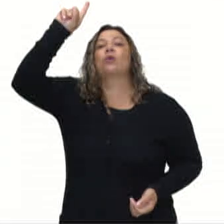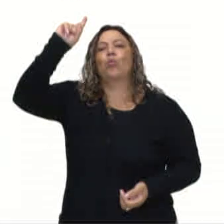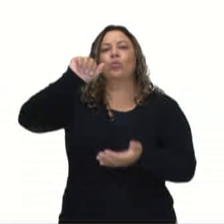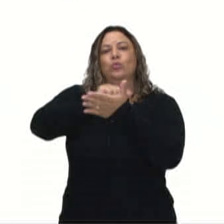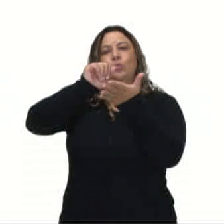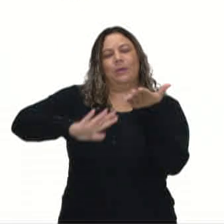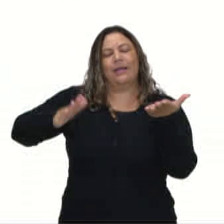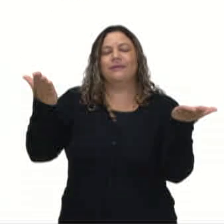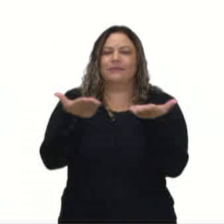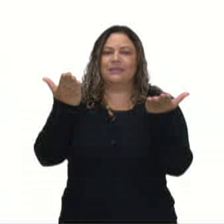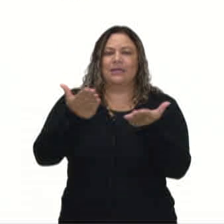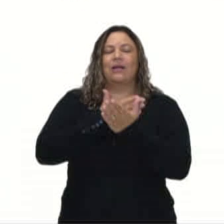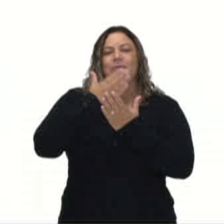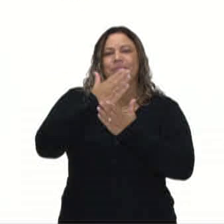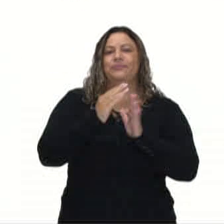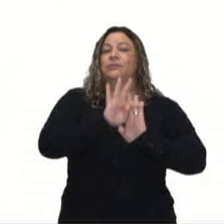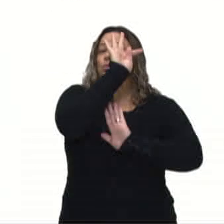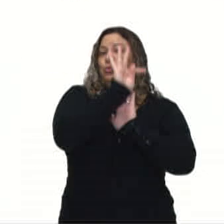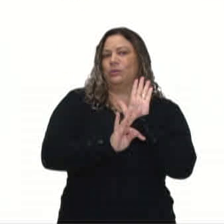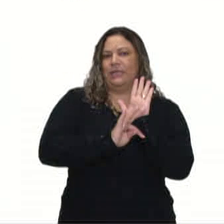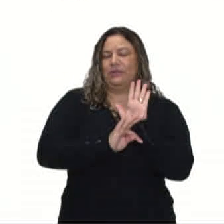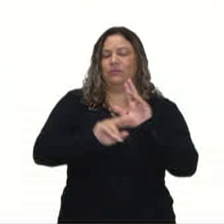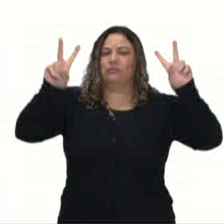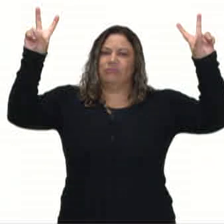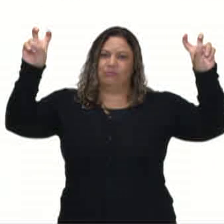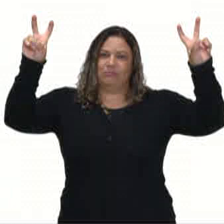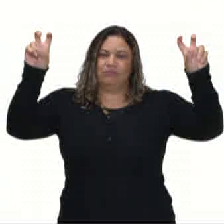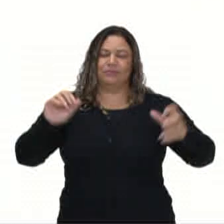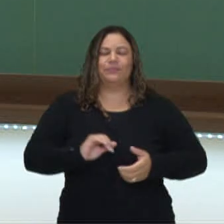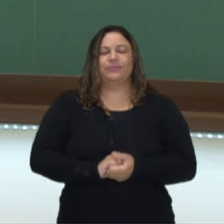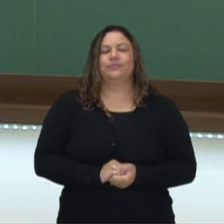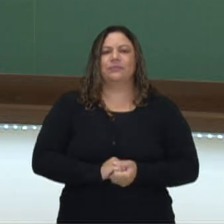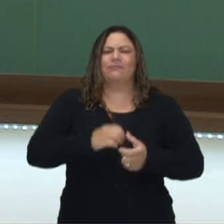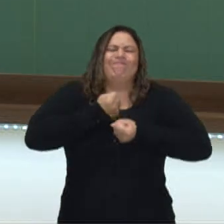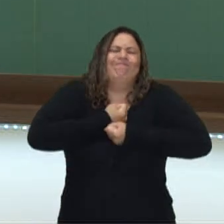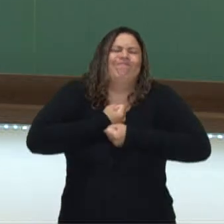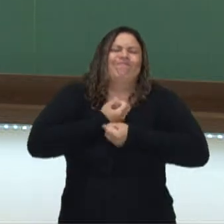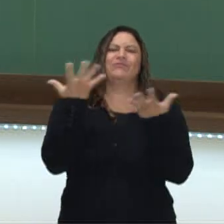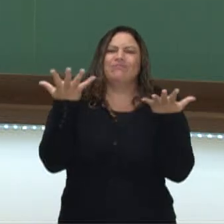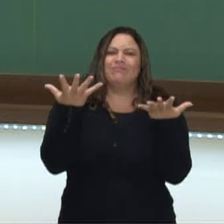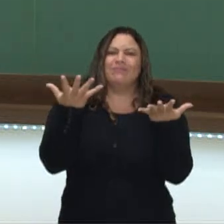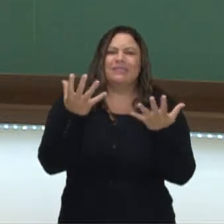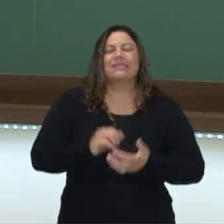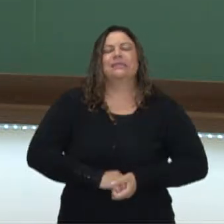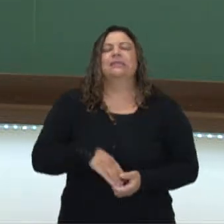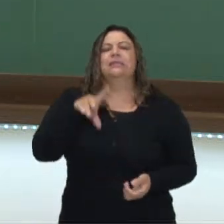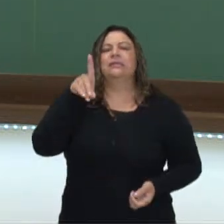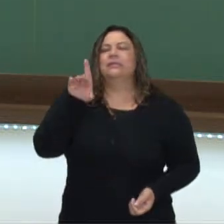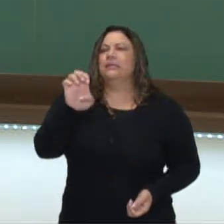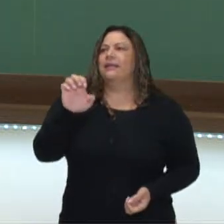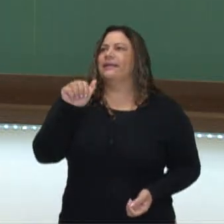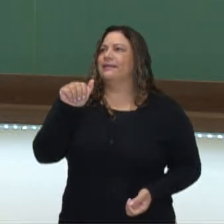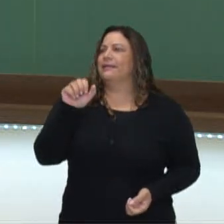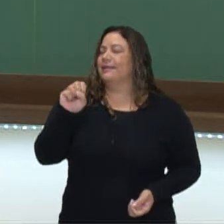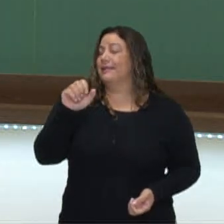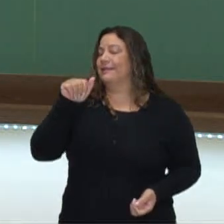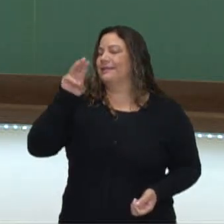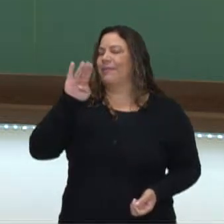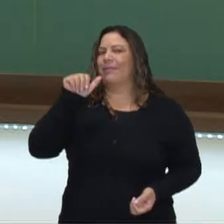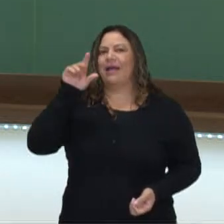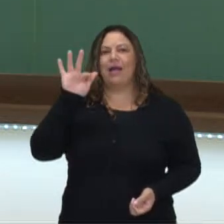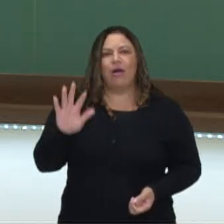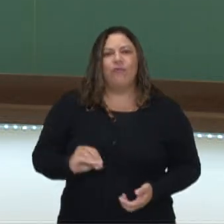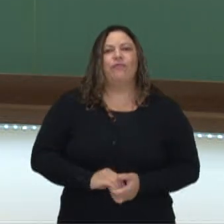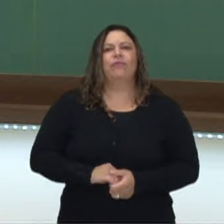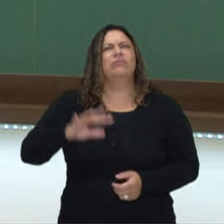vai partir desse texto chamado Desabafo. Eu queria que vocês acompanhassem comigo a leitura, de modo que a gente possa refletir